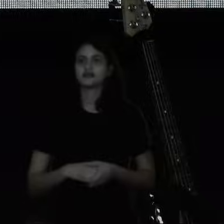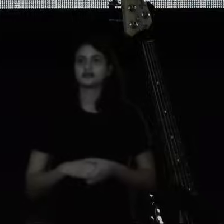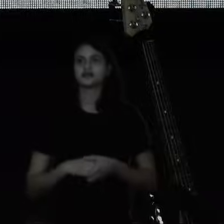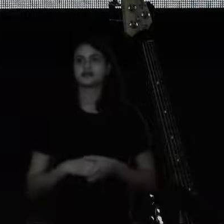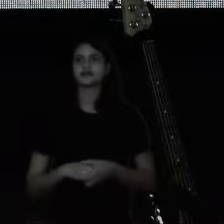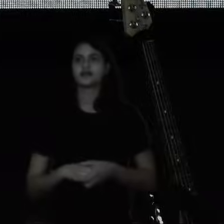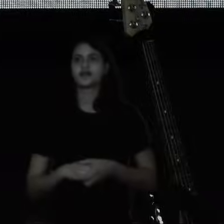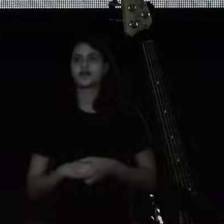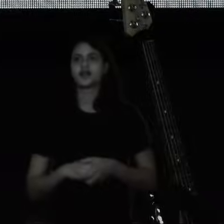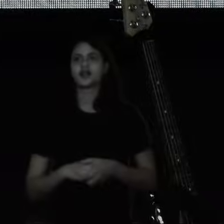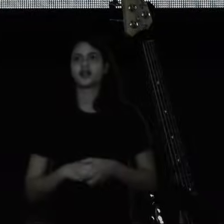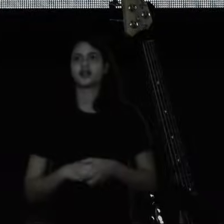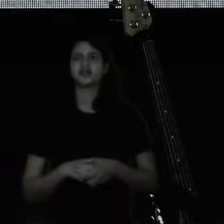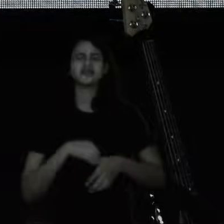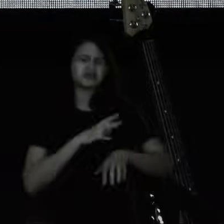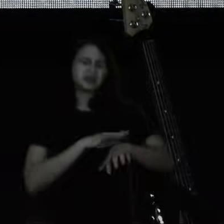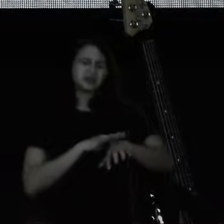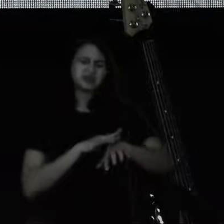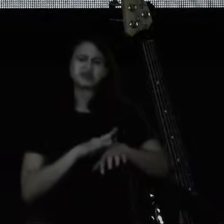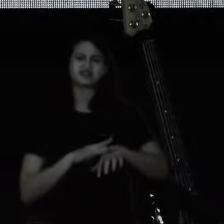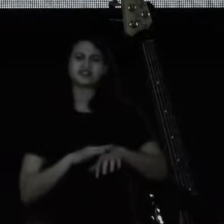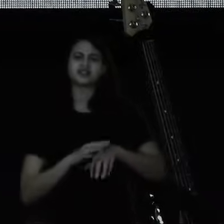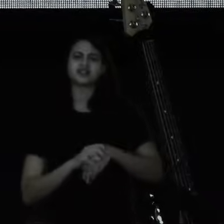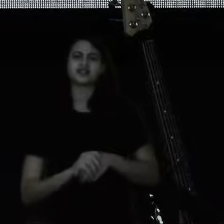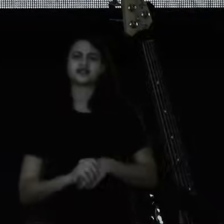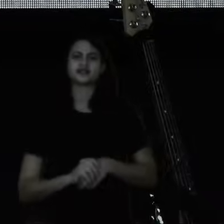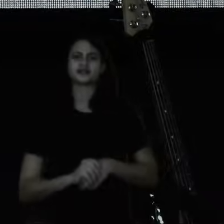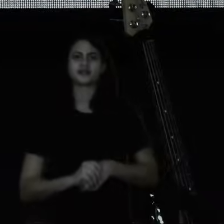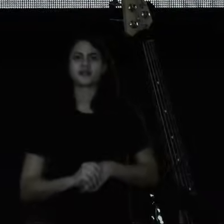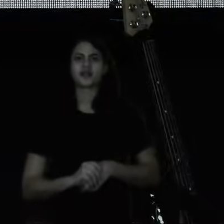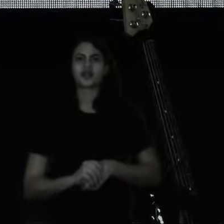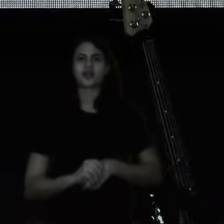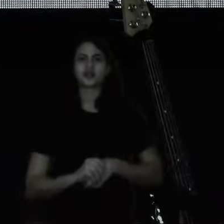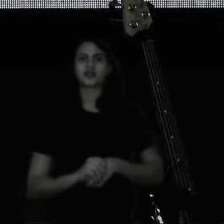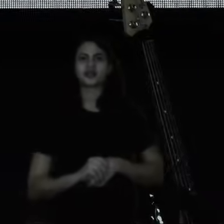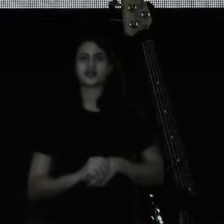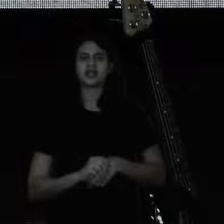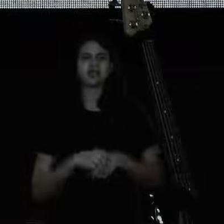ele ficou doente, ele não conseguia mais pregar,